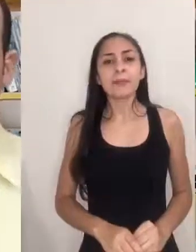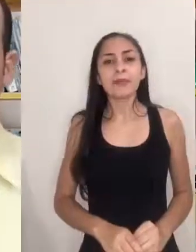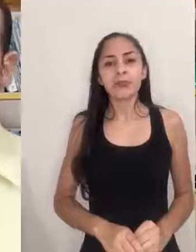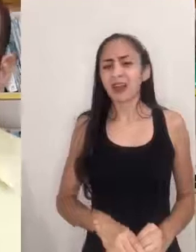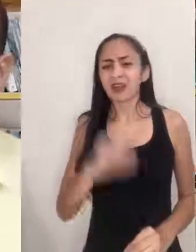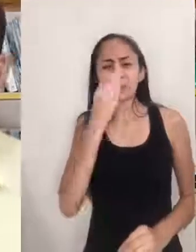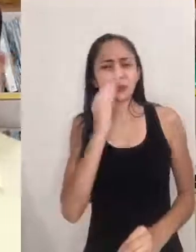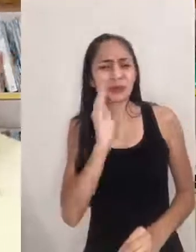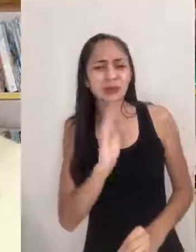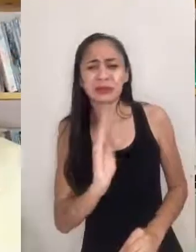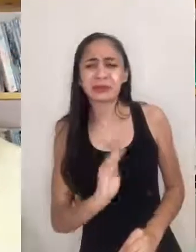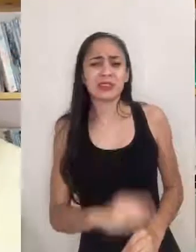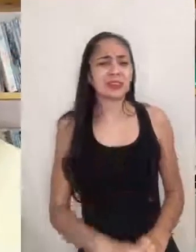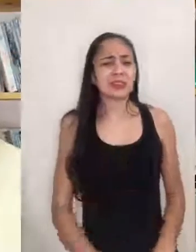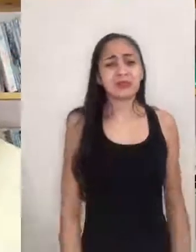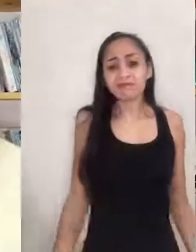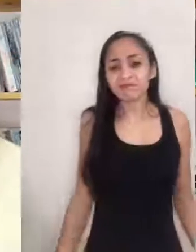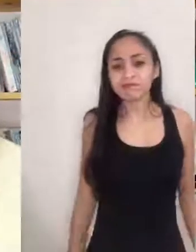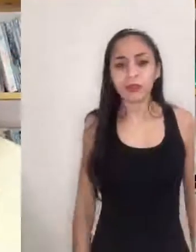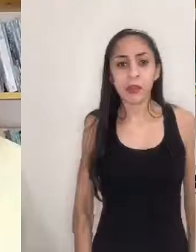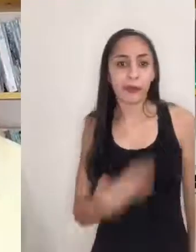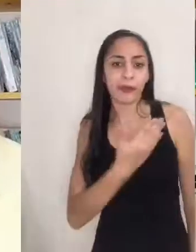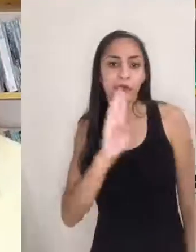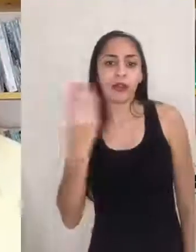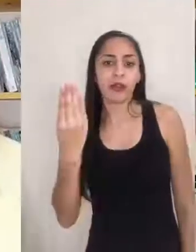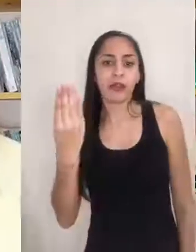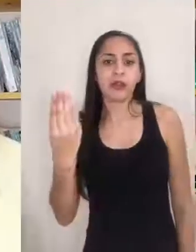na sua vida, elas vão te abandonar, você não tenha dúvidas disso.